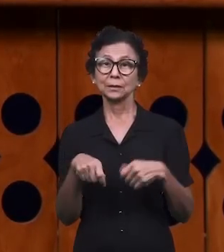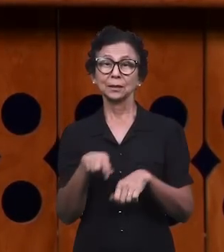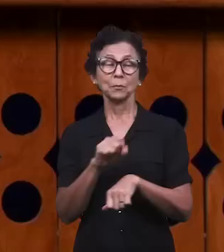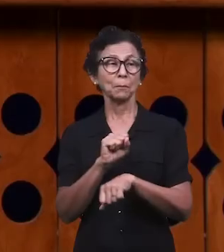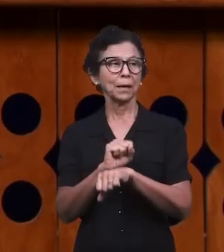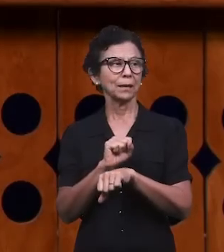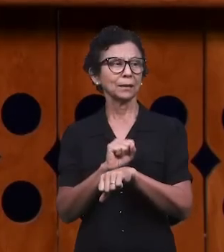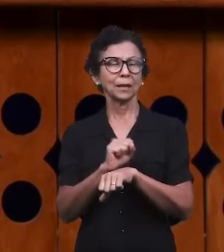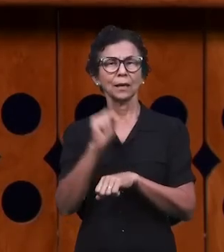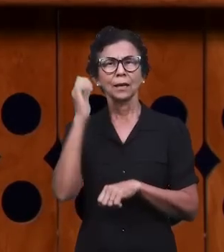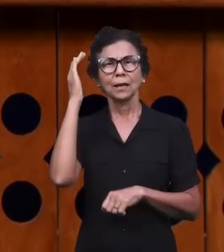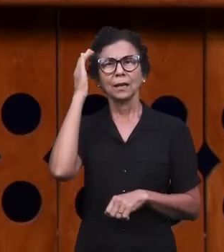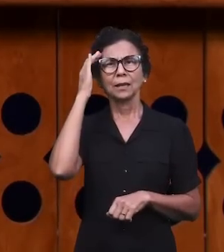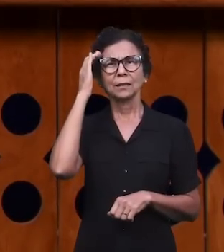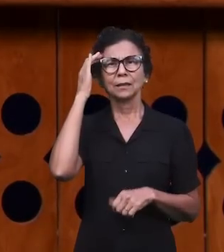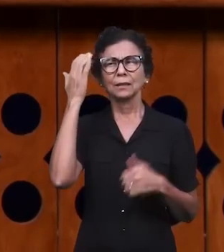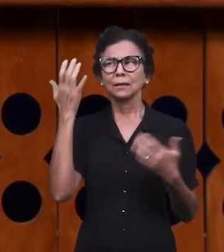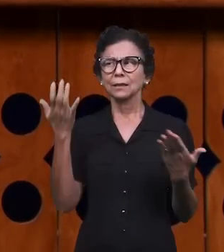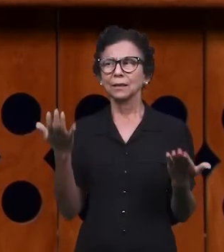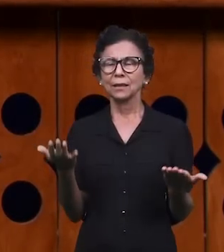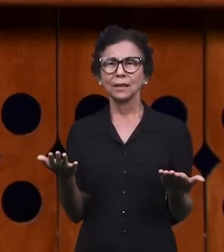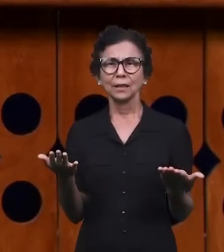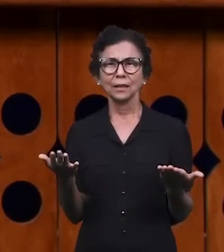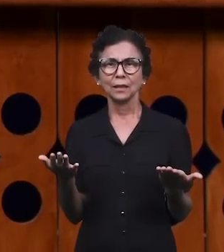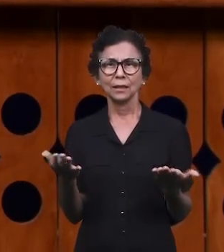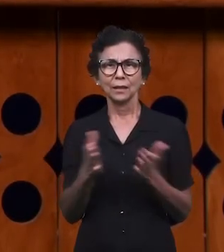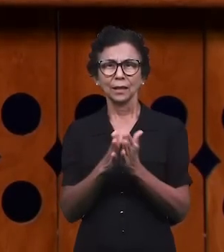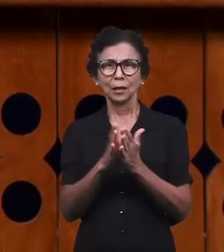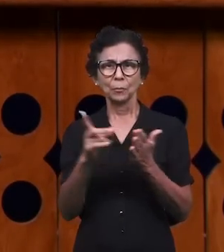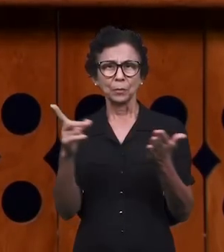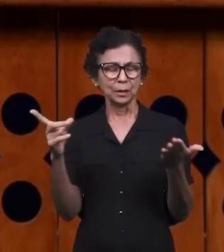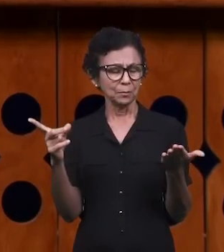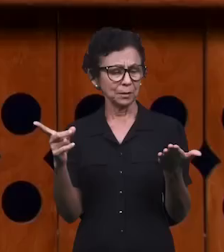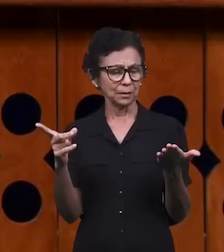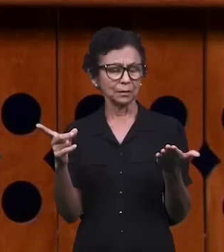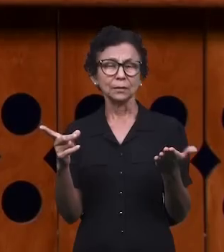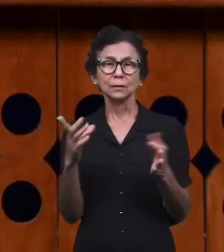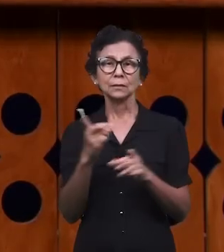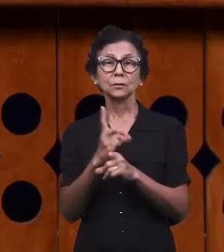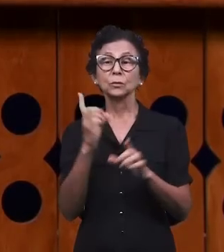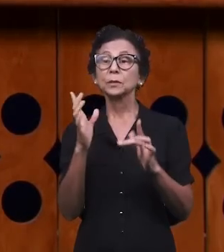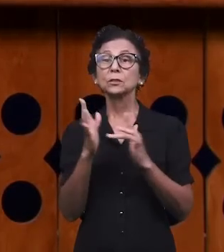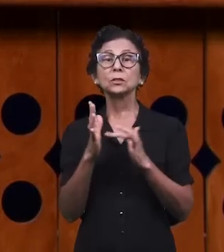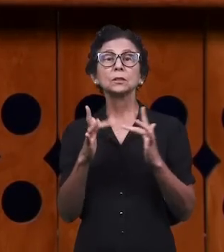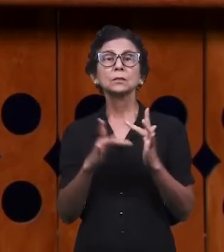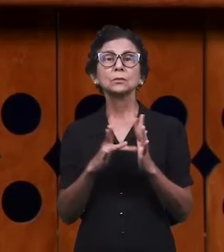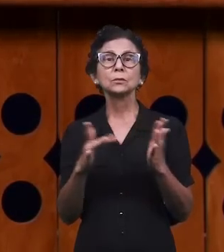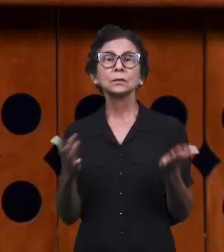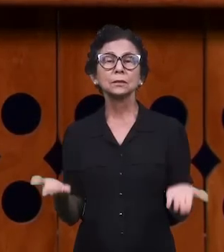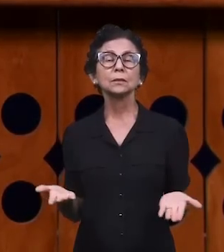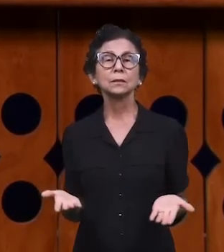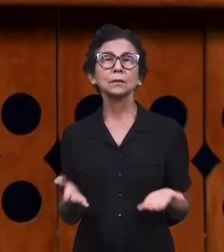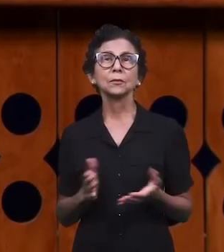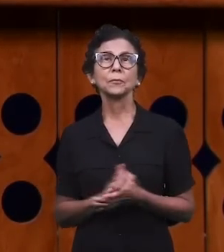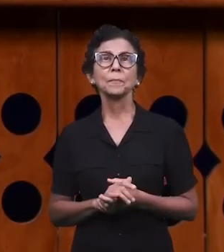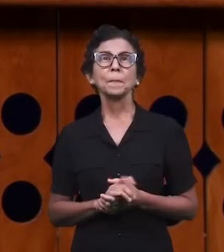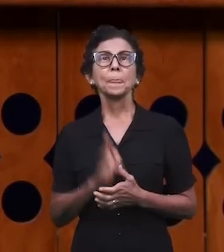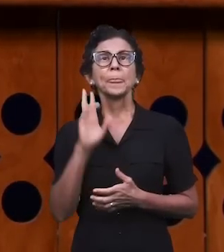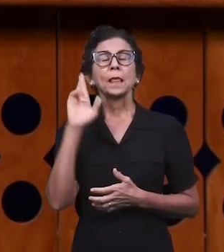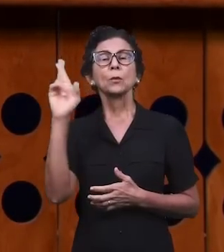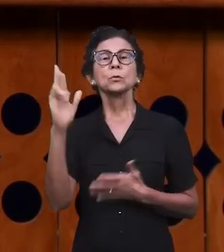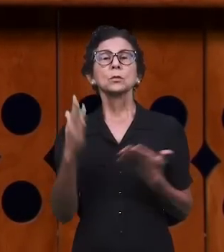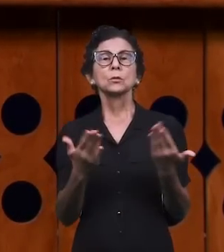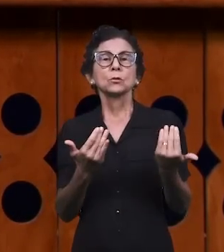esse mistério, descobrir Jesus nas Escrituras. Então vamos lá. O mistério, então, o Senhor Jesus, ele